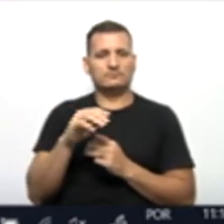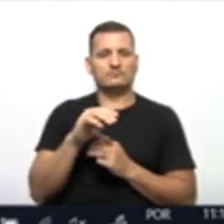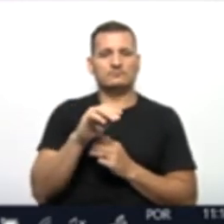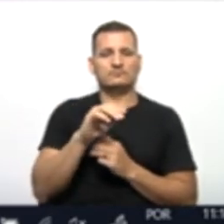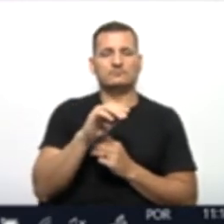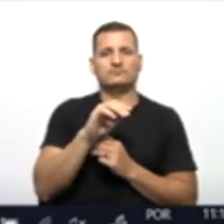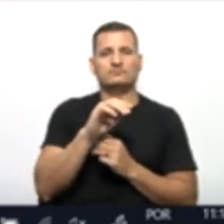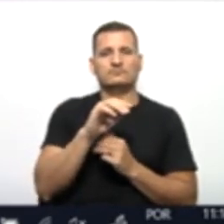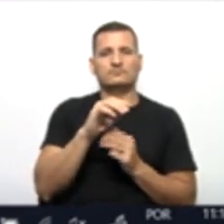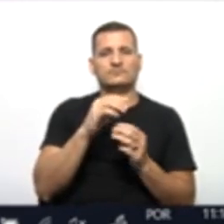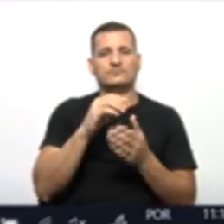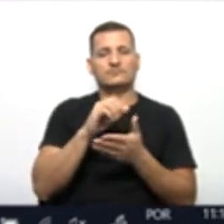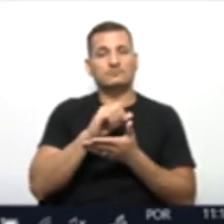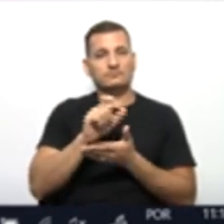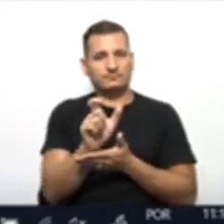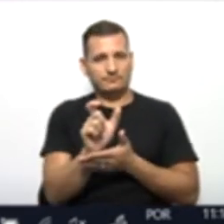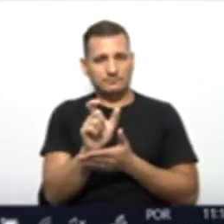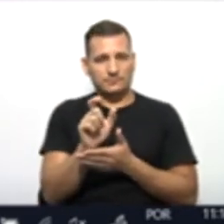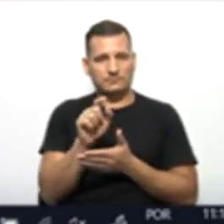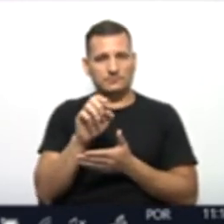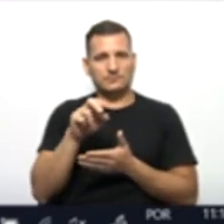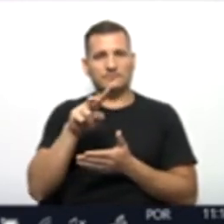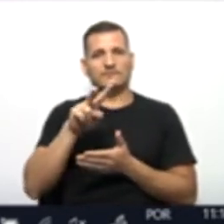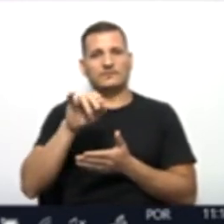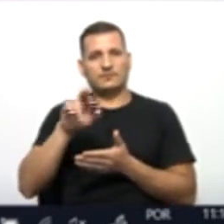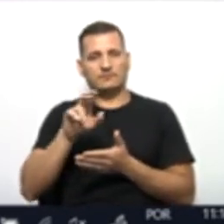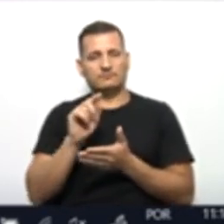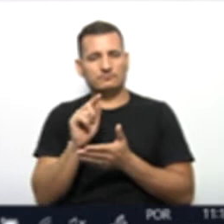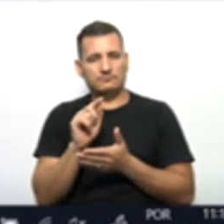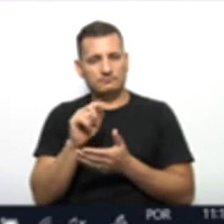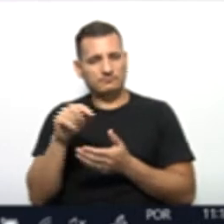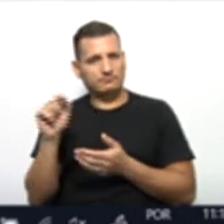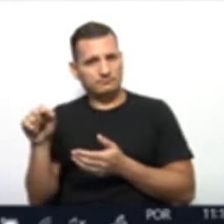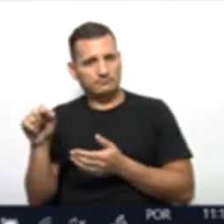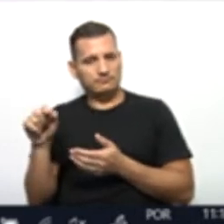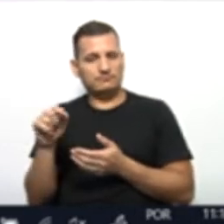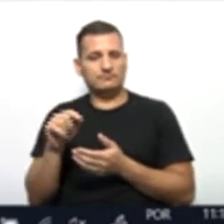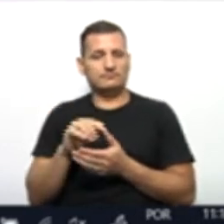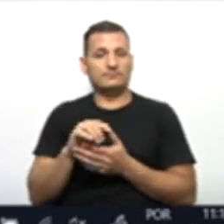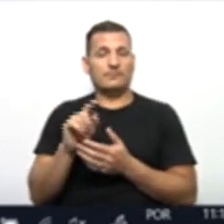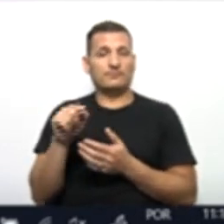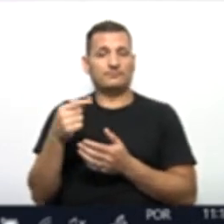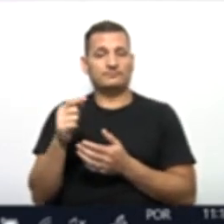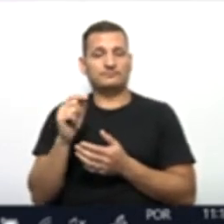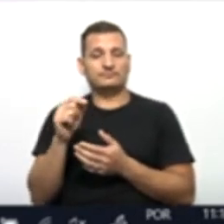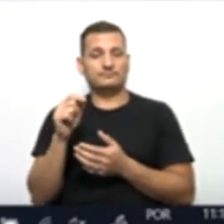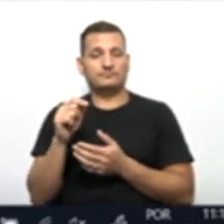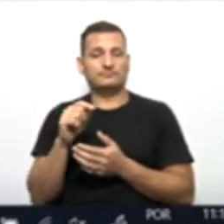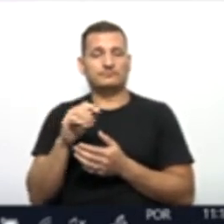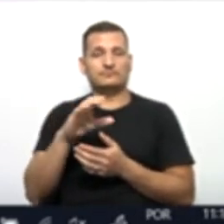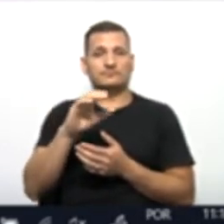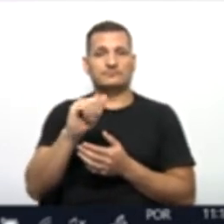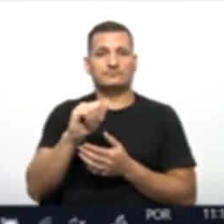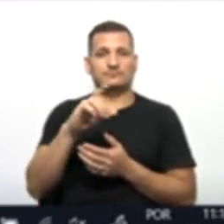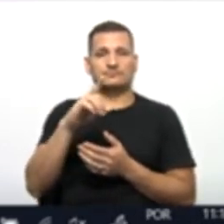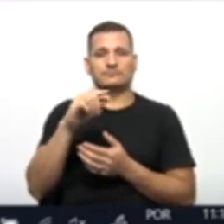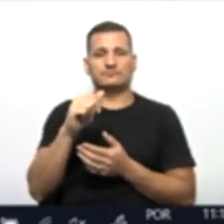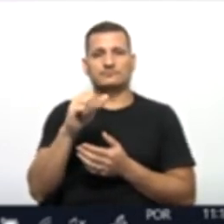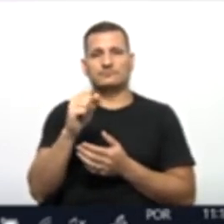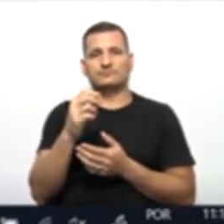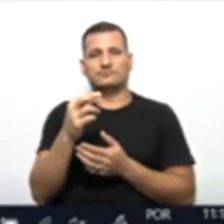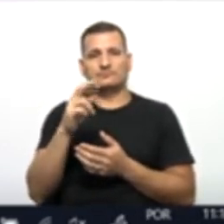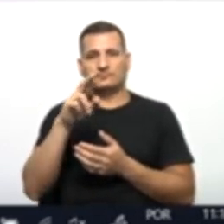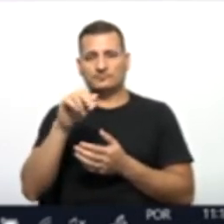enviar e ele vai chamar a função o cadastro contato cadastra contato vai estar da